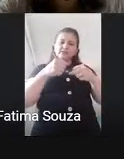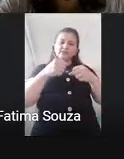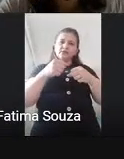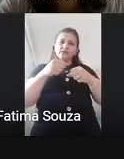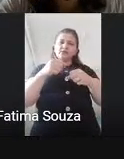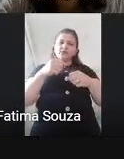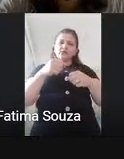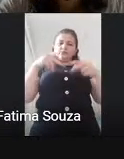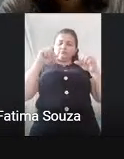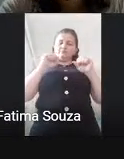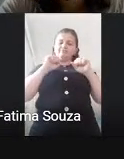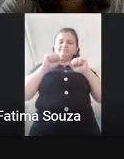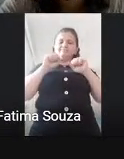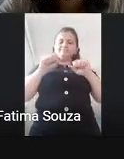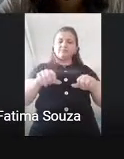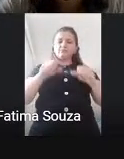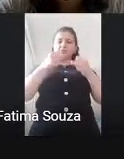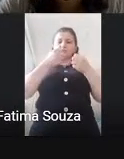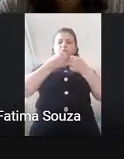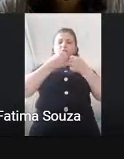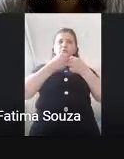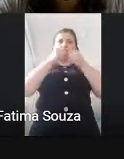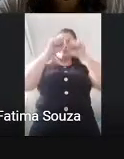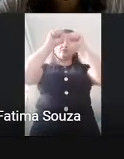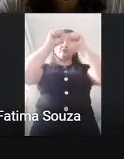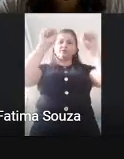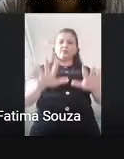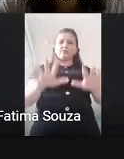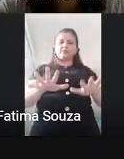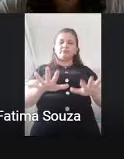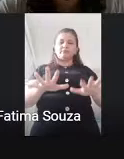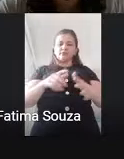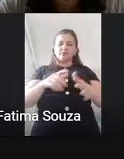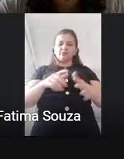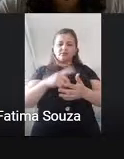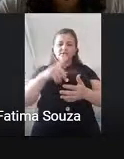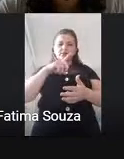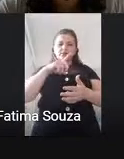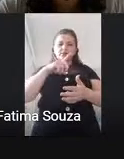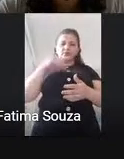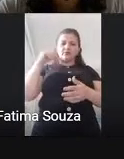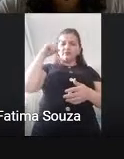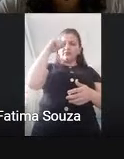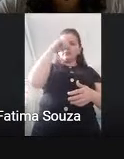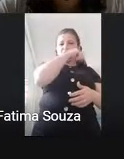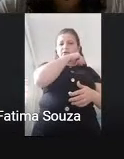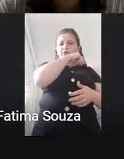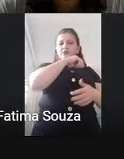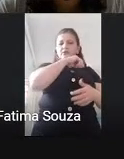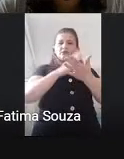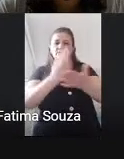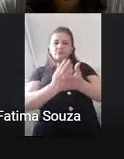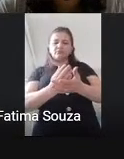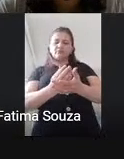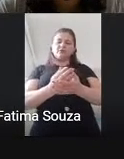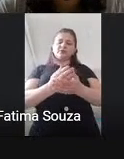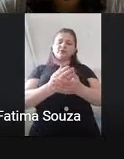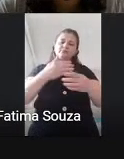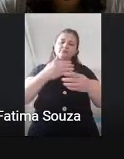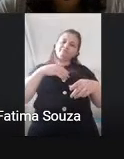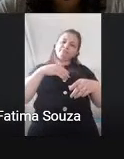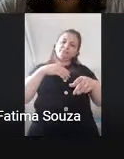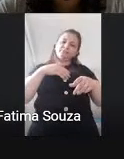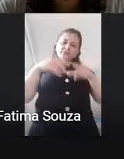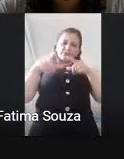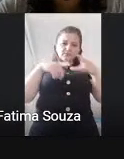a gente vê que tem uma necessidade imensa de dois serviços, de alguns serviços públicos, basicamente dois serviços públicos,